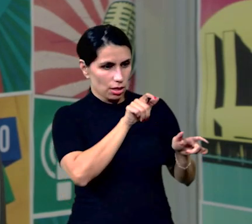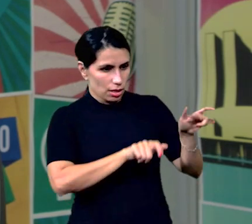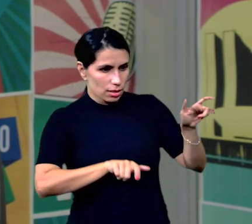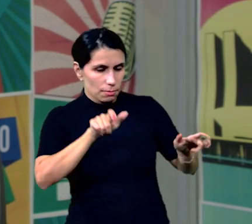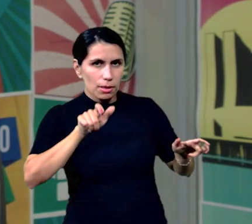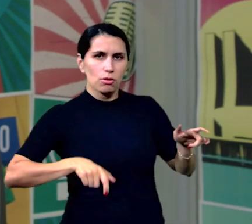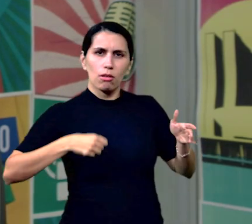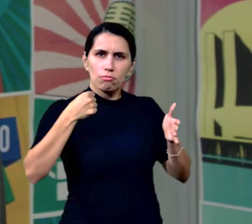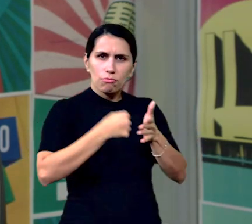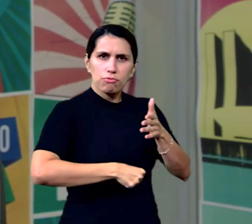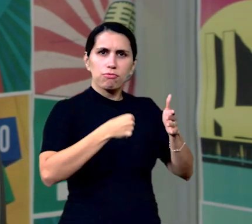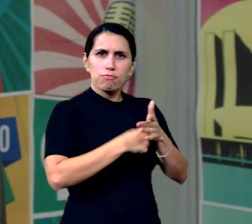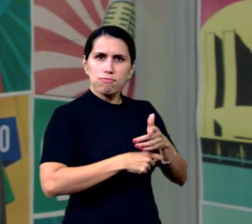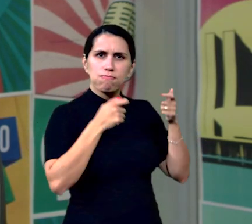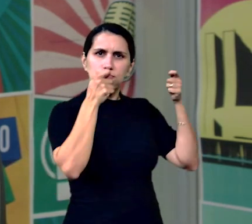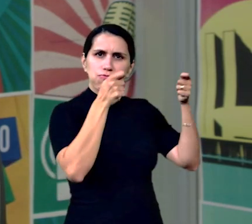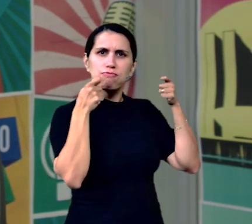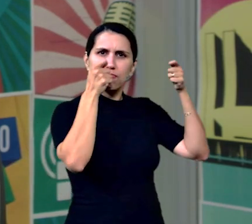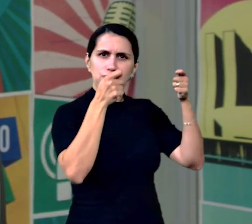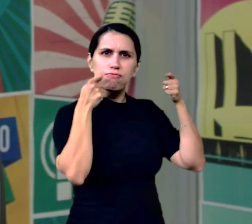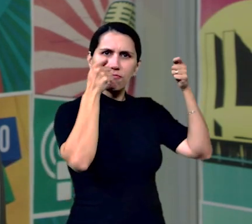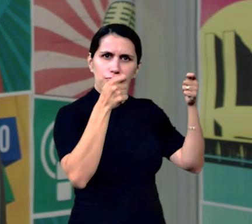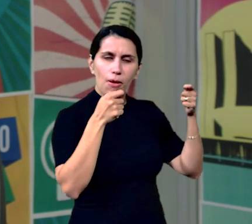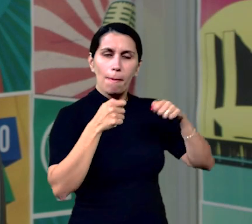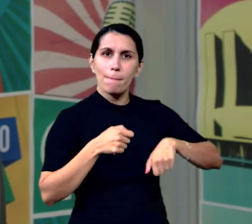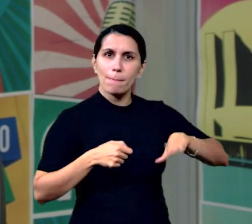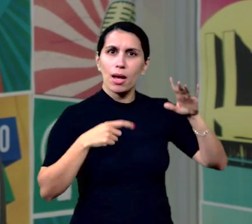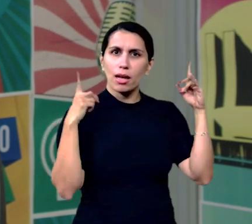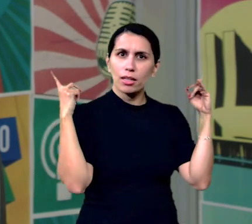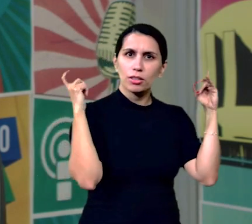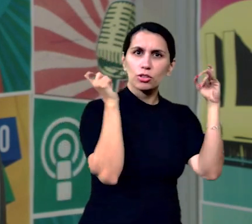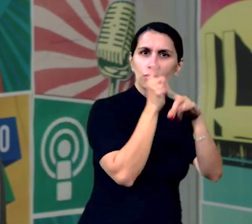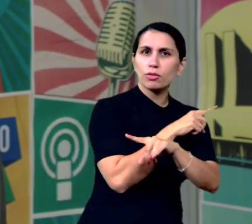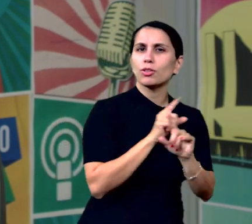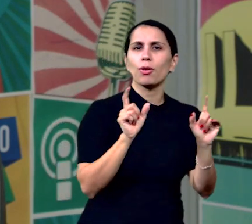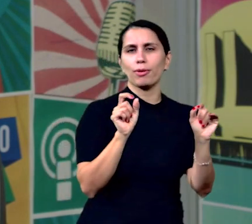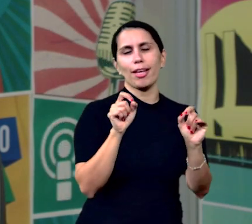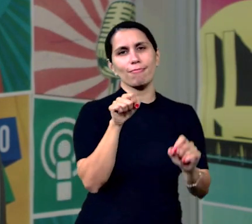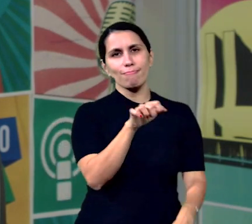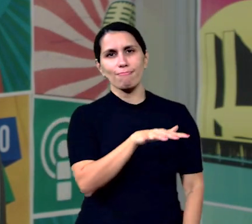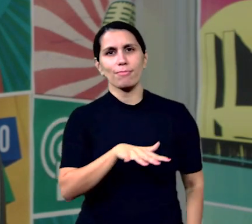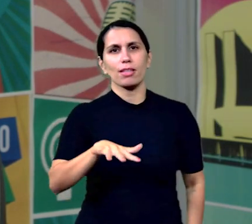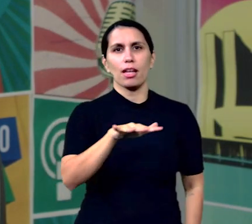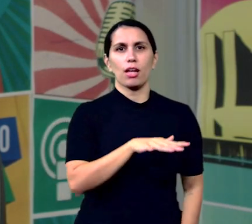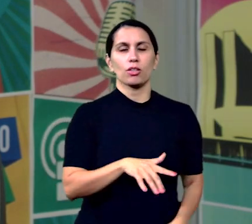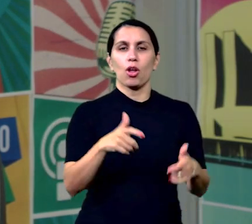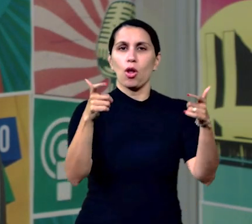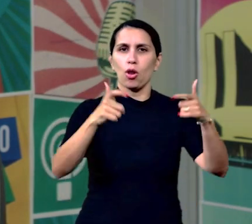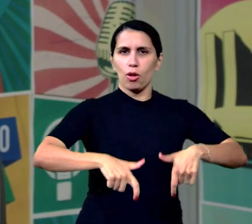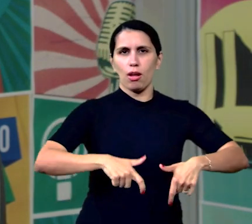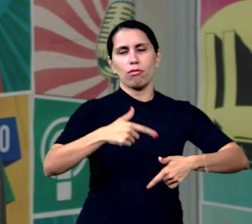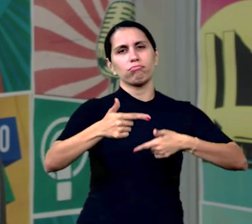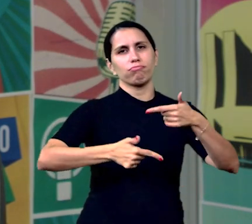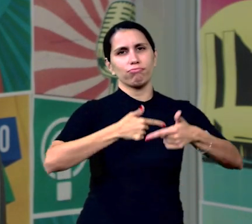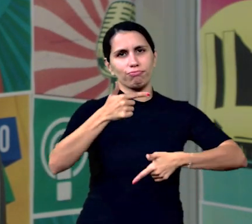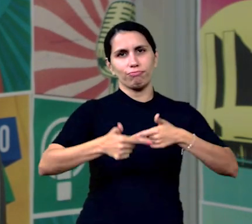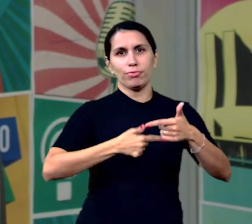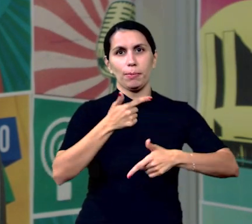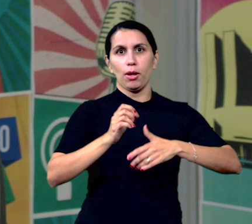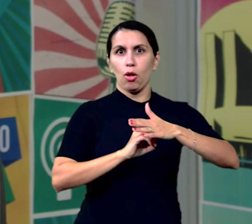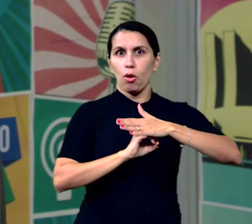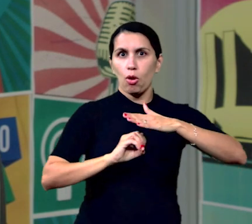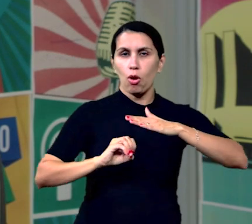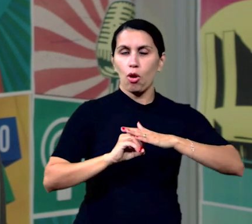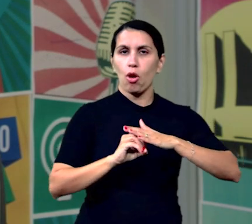é, também são aquelas e que são mais difíceis, são aquelas que acontecem no âmbito dos serviços públicos e das instituições